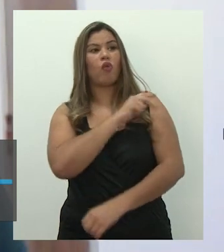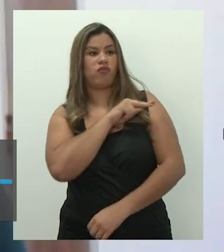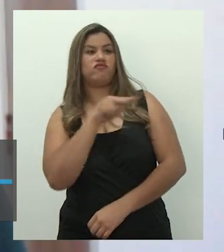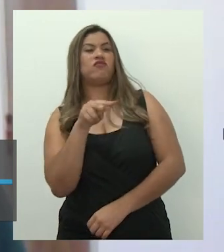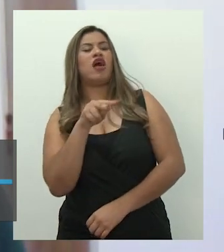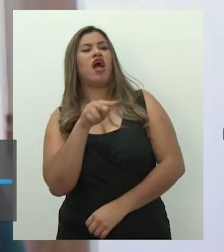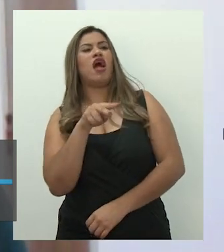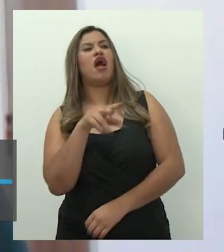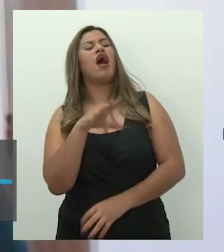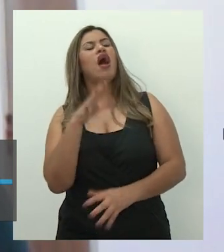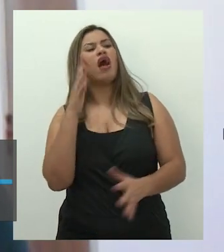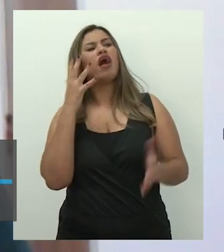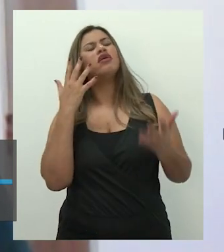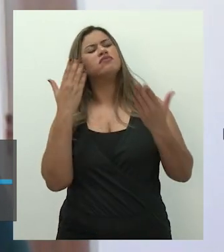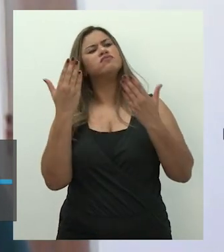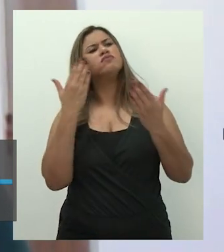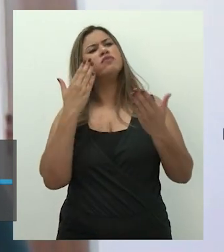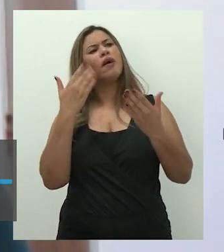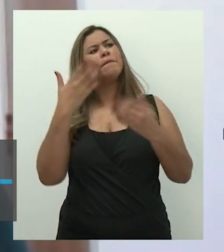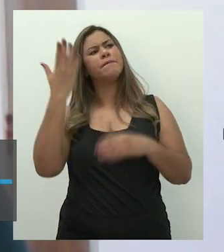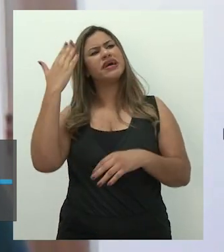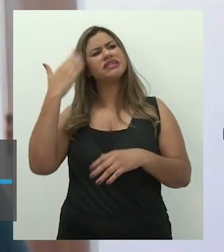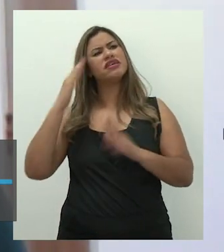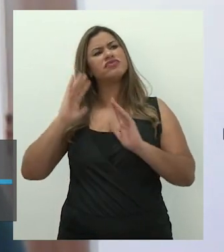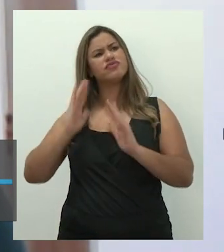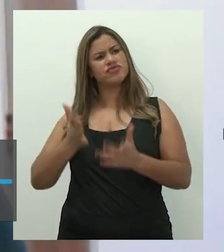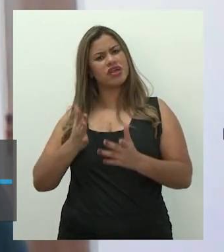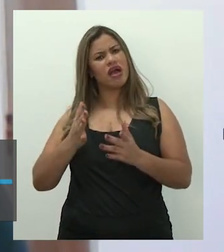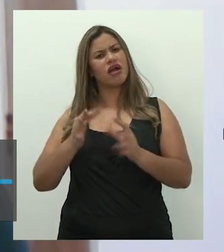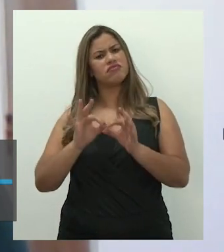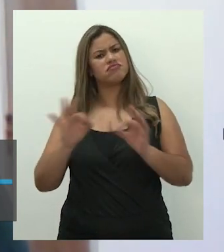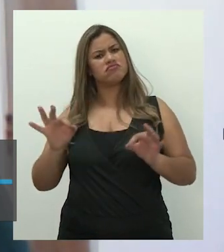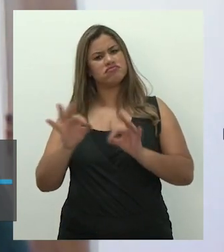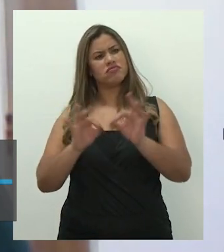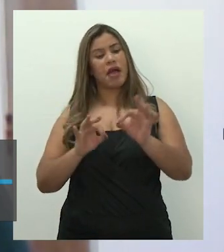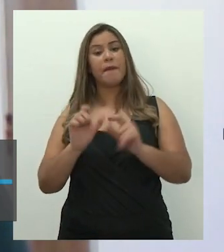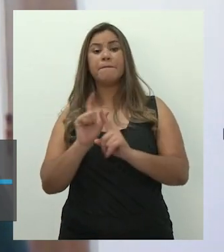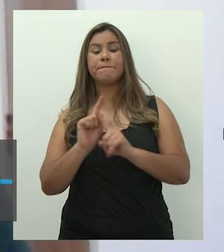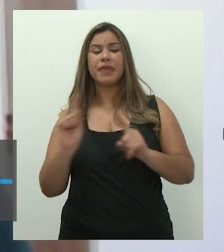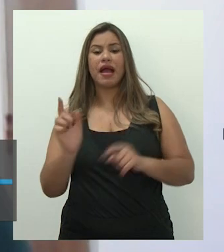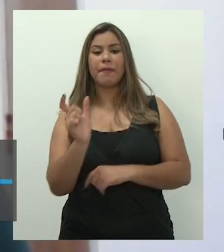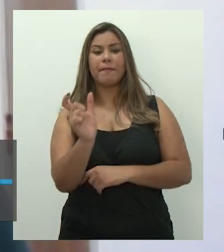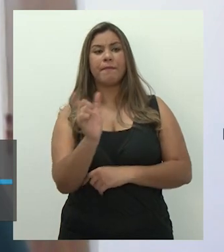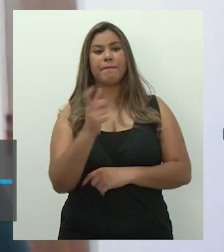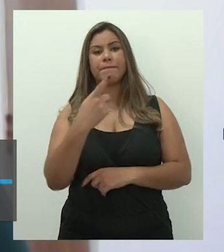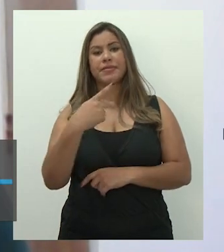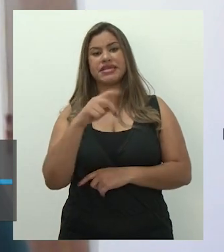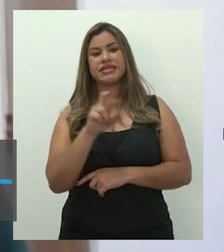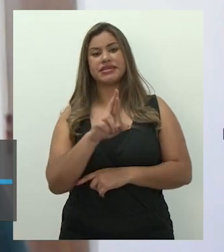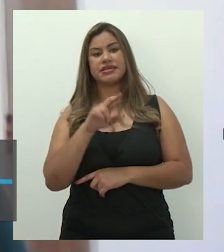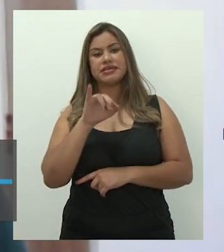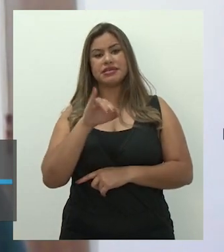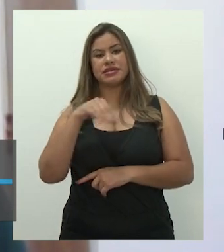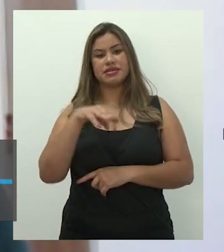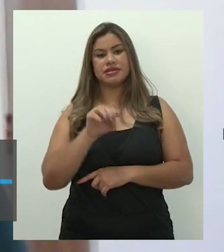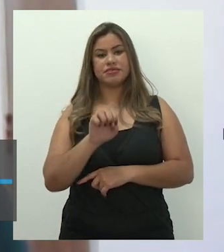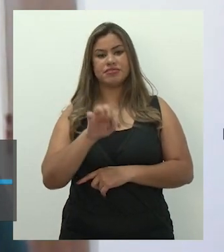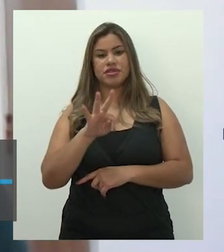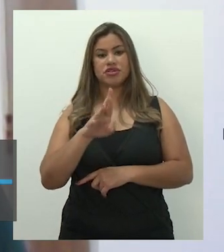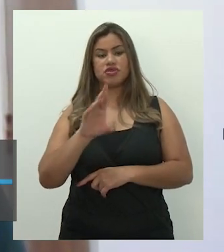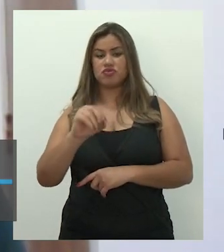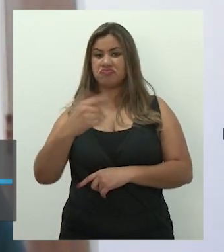com perímetro em algum momento, só que não era utilizada essa palavra. Hoje nós estamos encerrando,